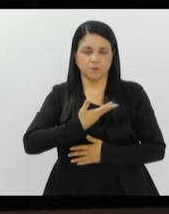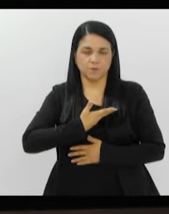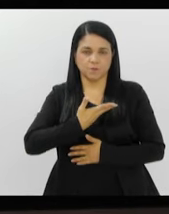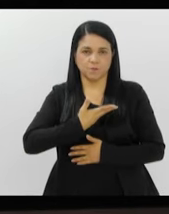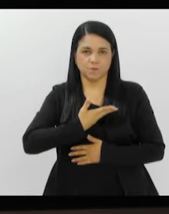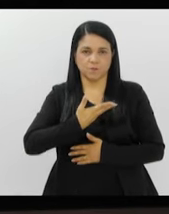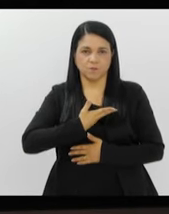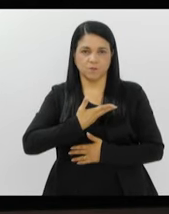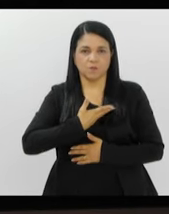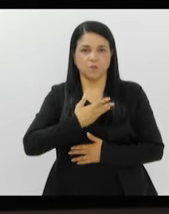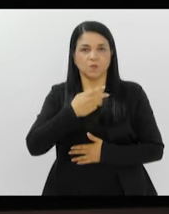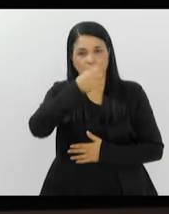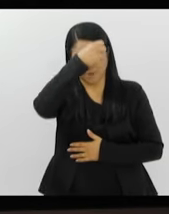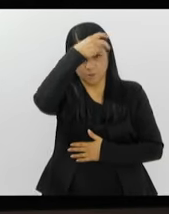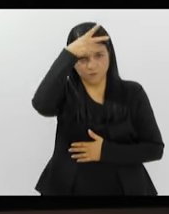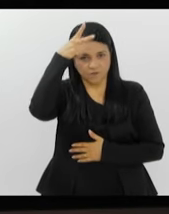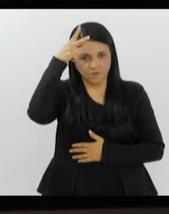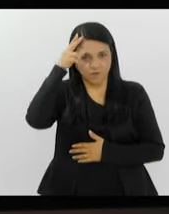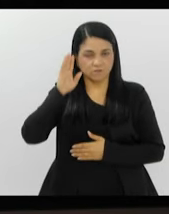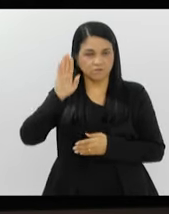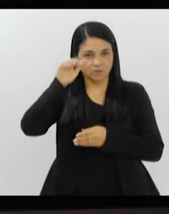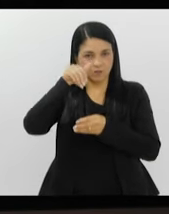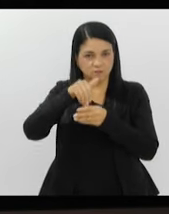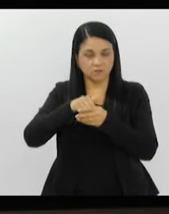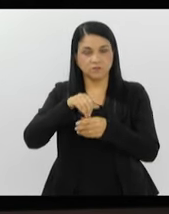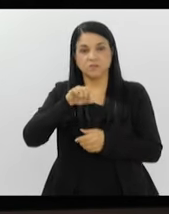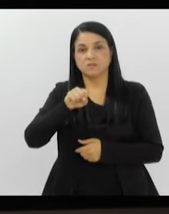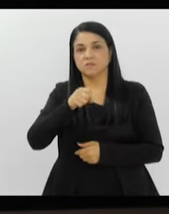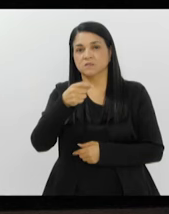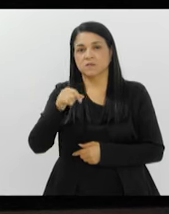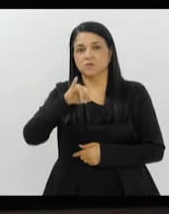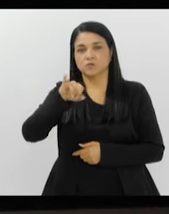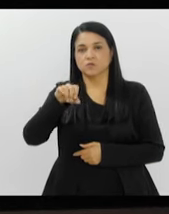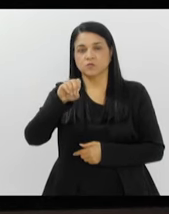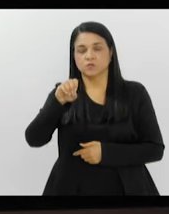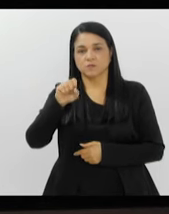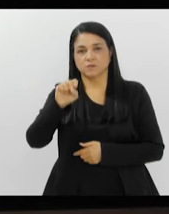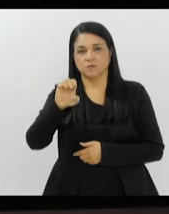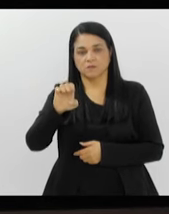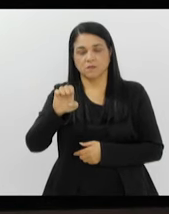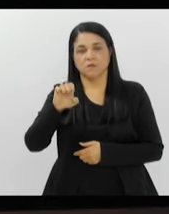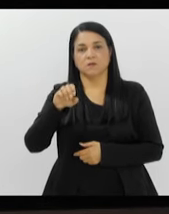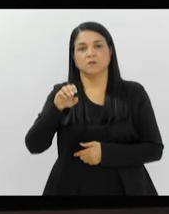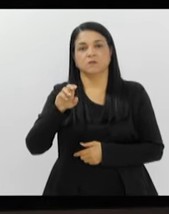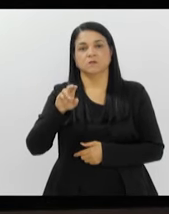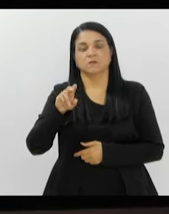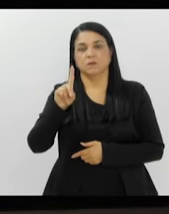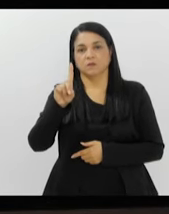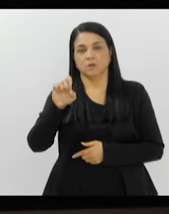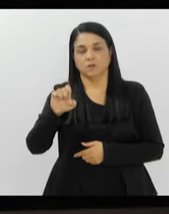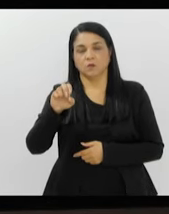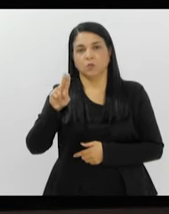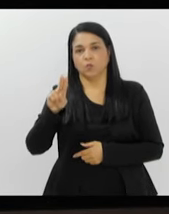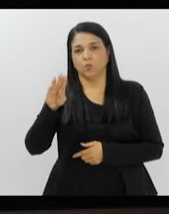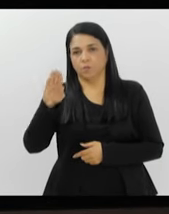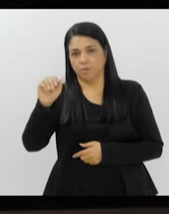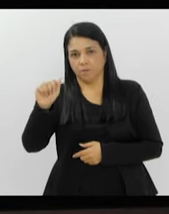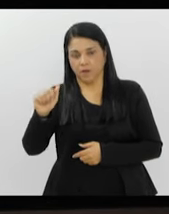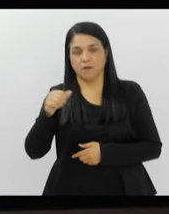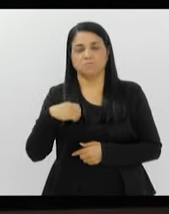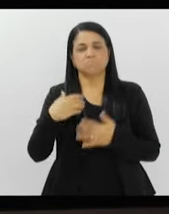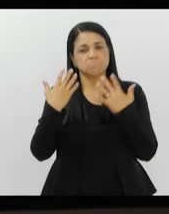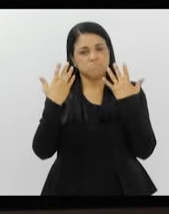e Prefeito reeleito de São José de Ubá Jean parabéns por mais 4 anos tem em